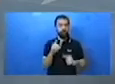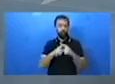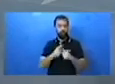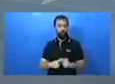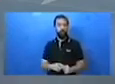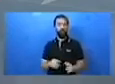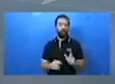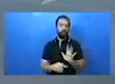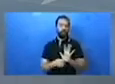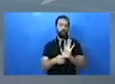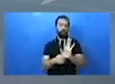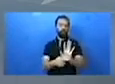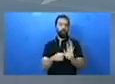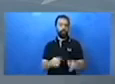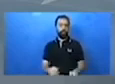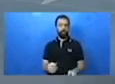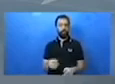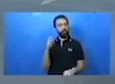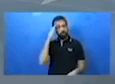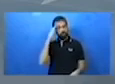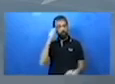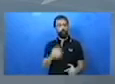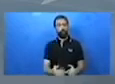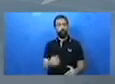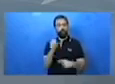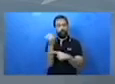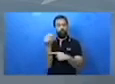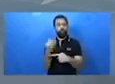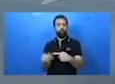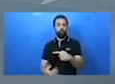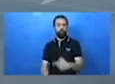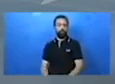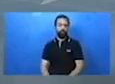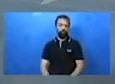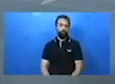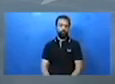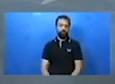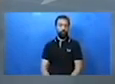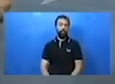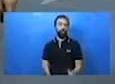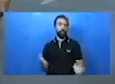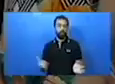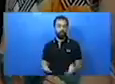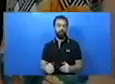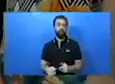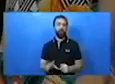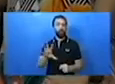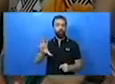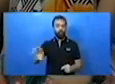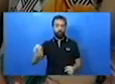Mas sempre é tempo. Quem ainda não decorou, não aprendeu, sempre é tempo. Vamos pegar os 20